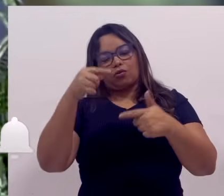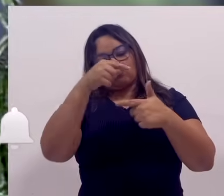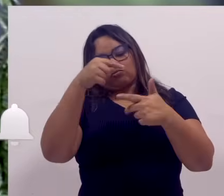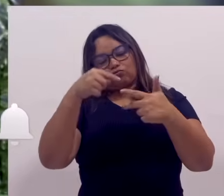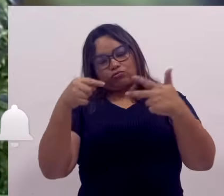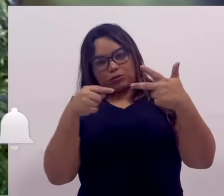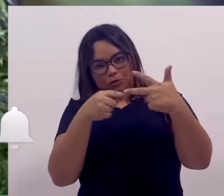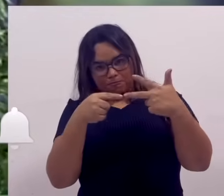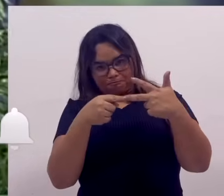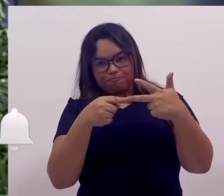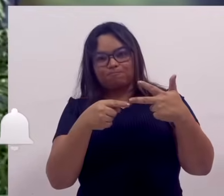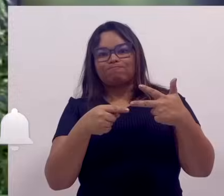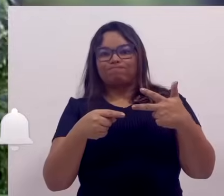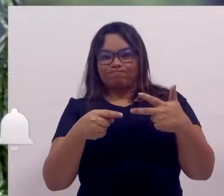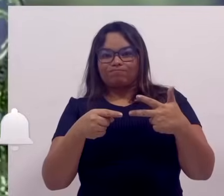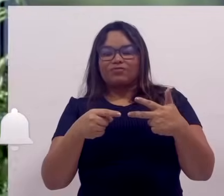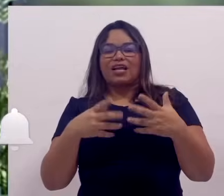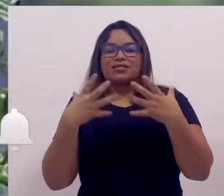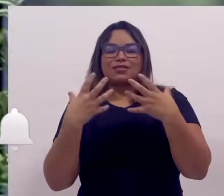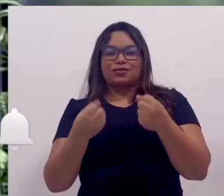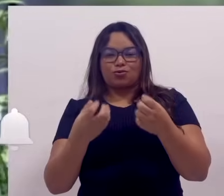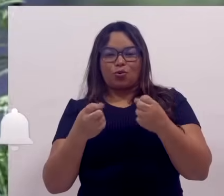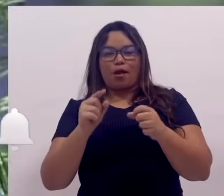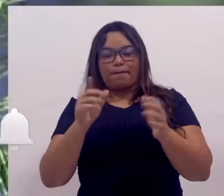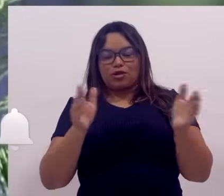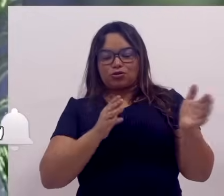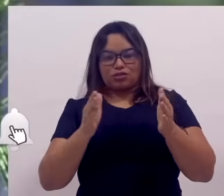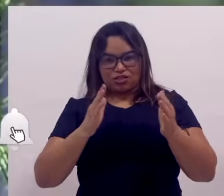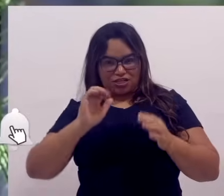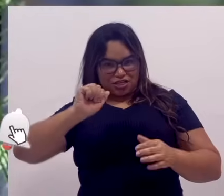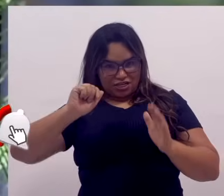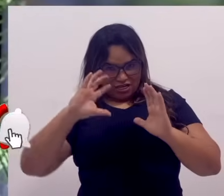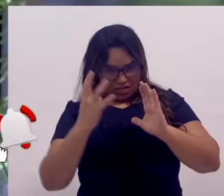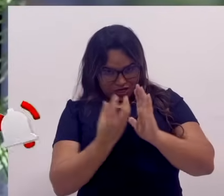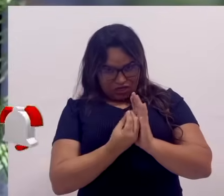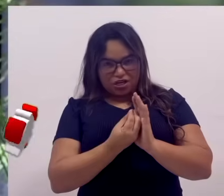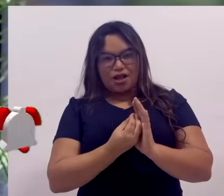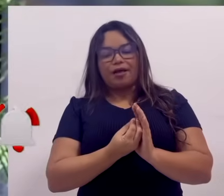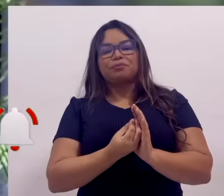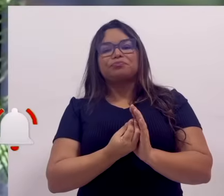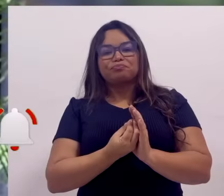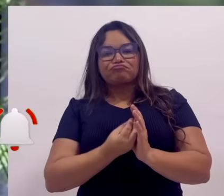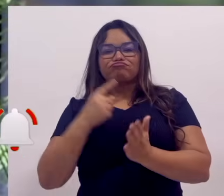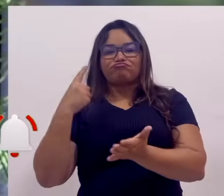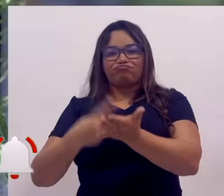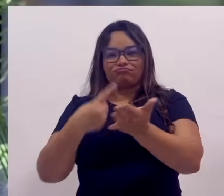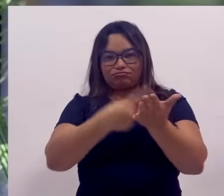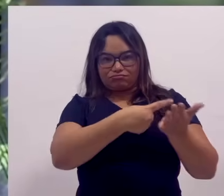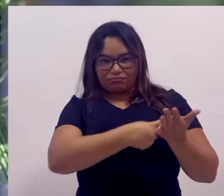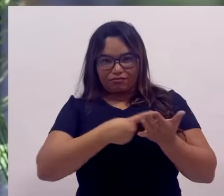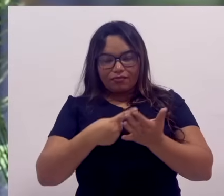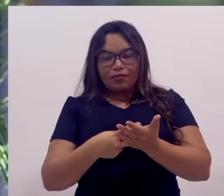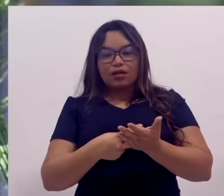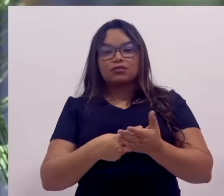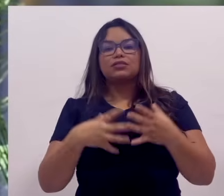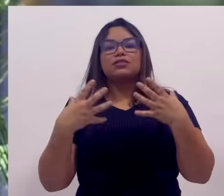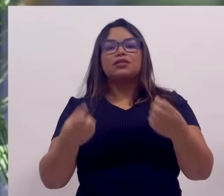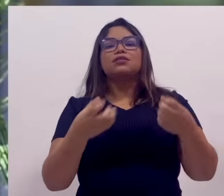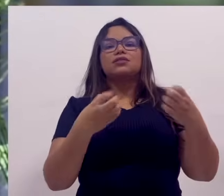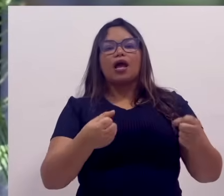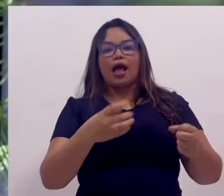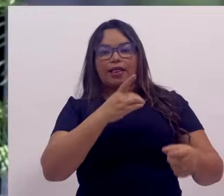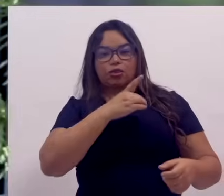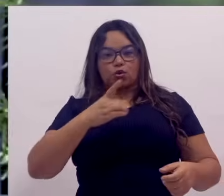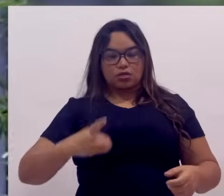uma das igrejas entre as 7 que vimos que estava fazendo concessões. A igreja havia entrado num compromisso e vimos